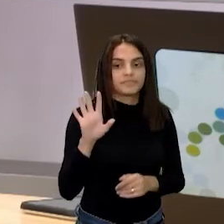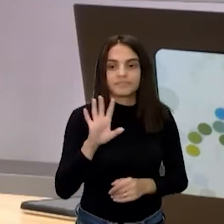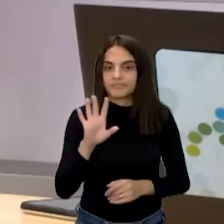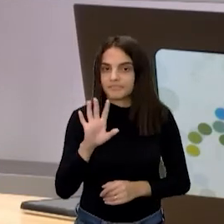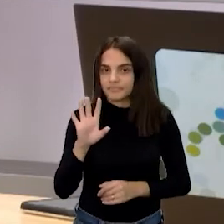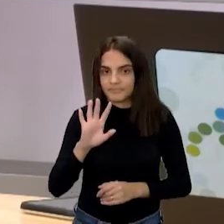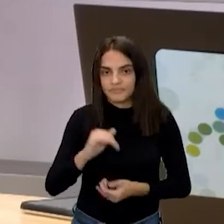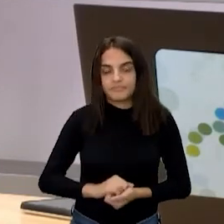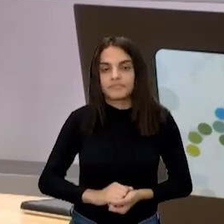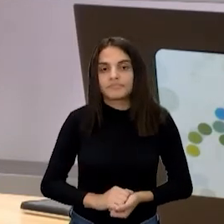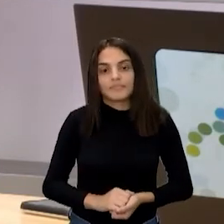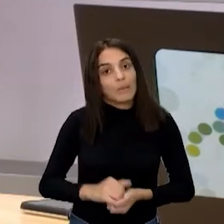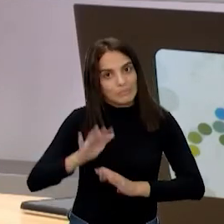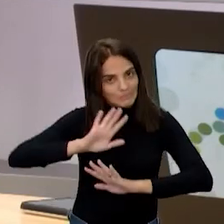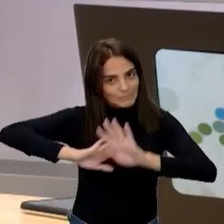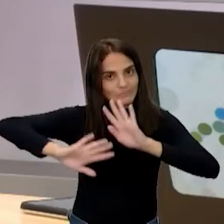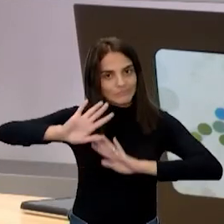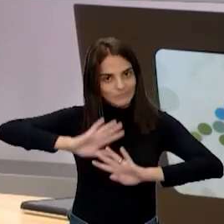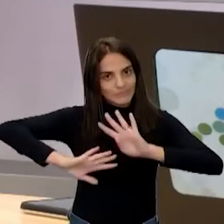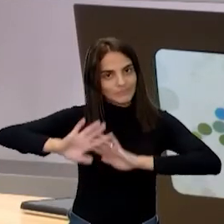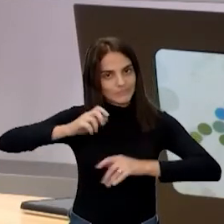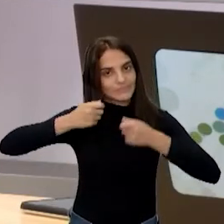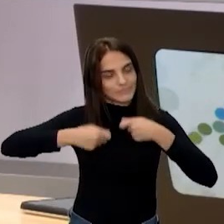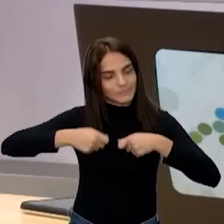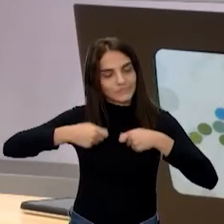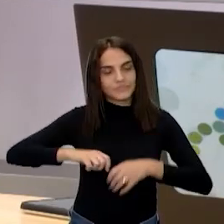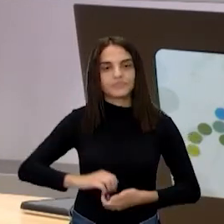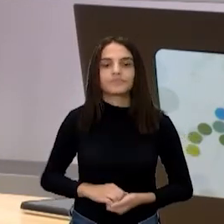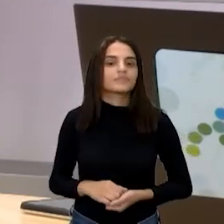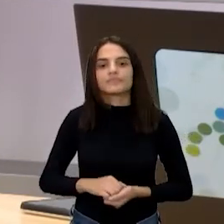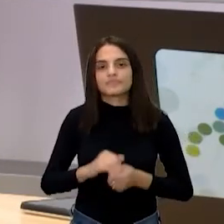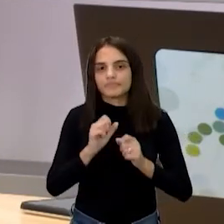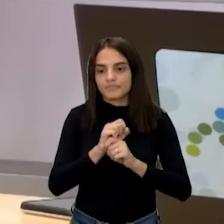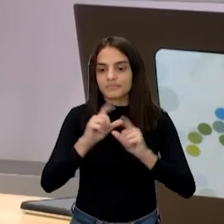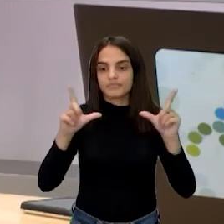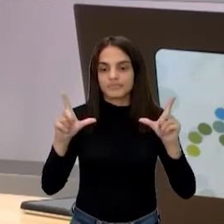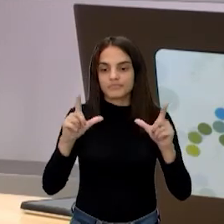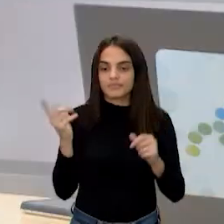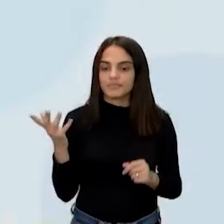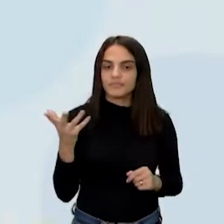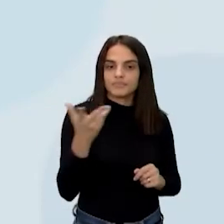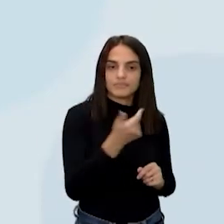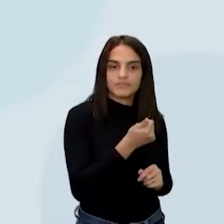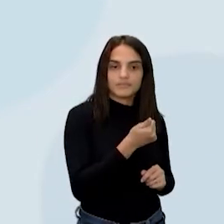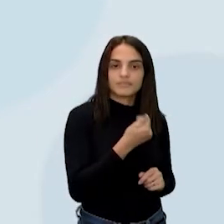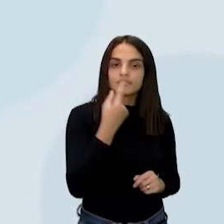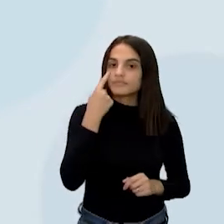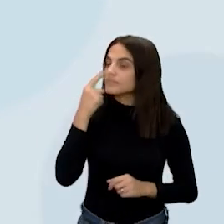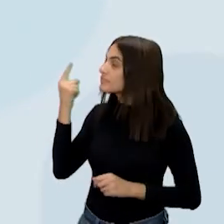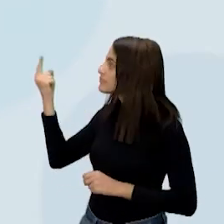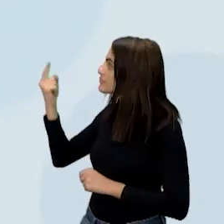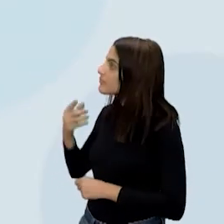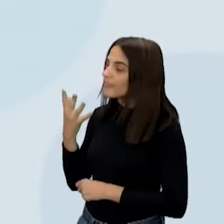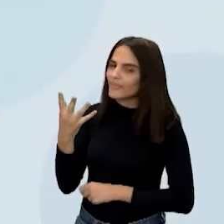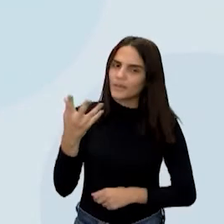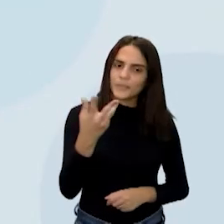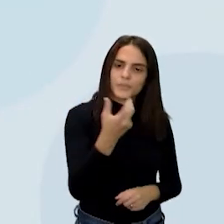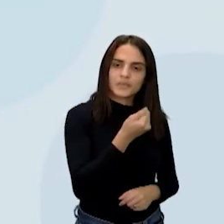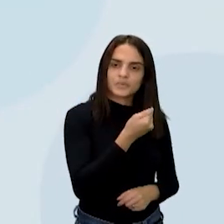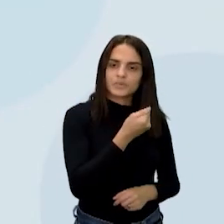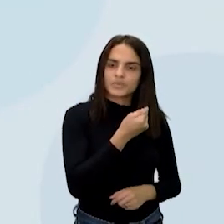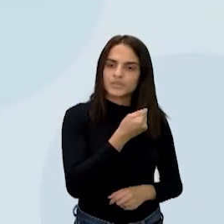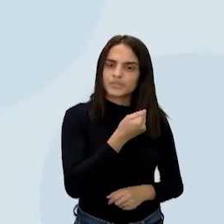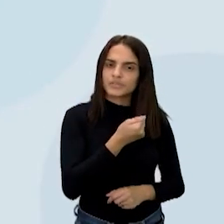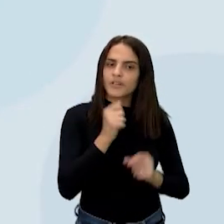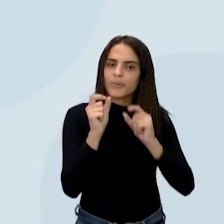no controle. Então, cuidado com isso, porque às vezes não, hein? Olha a próxima tela aí, persuasão. Vamos ver aí. Persuasão é o seguinte, é